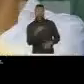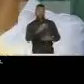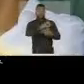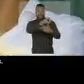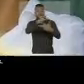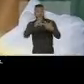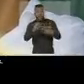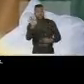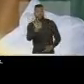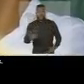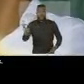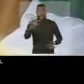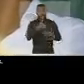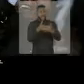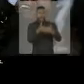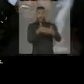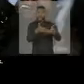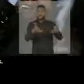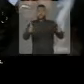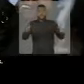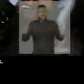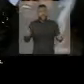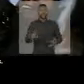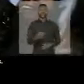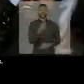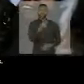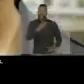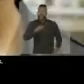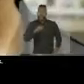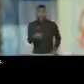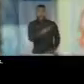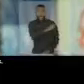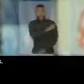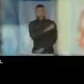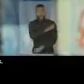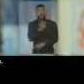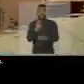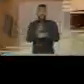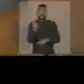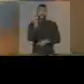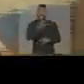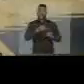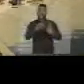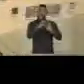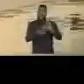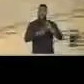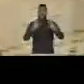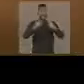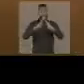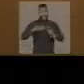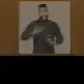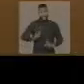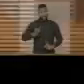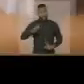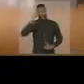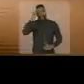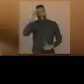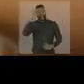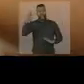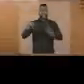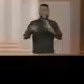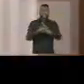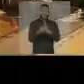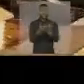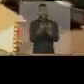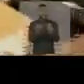e o Novo Enem, as portas da universidade se abriram para mais de 2 milhões de alunos. O Minha Casa Minha Vida realizou